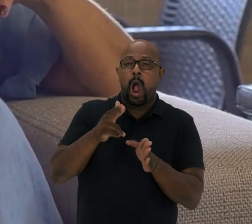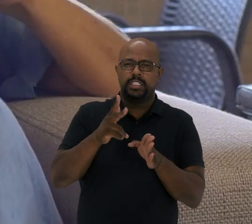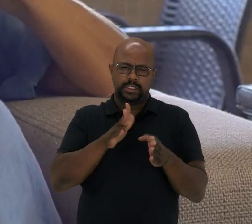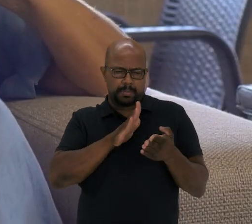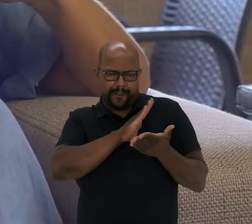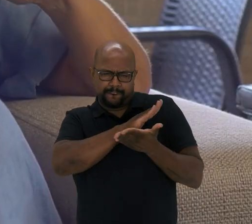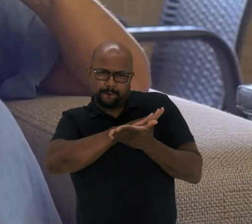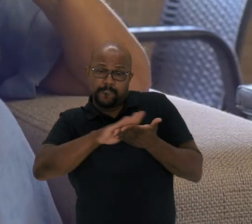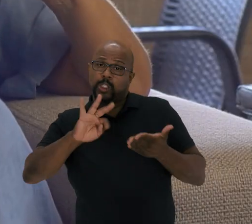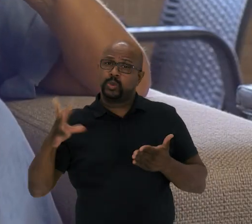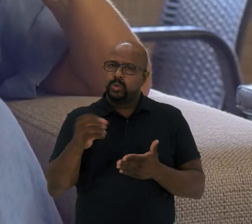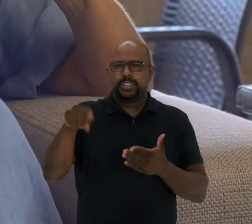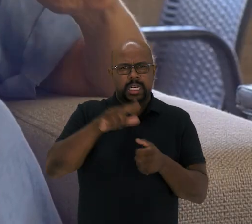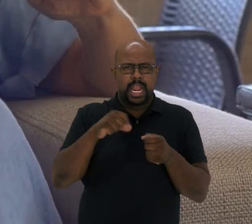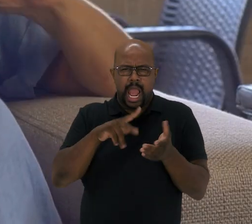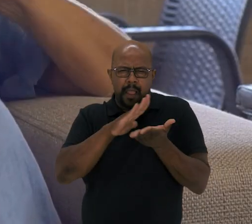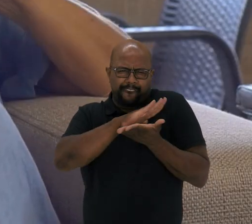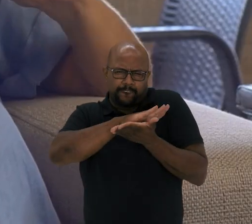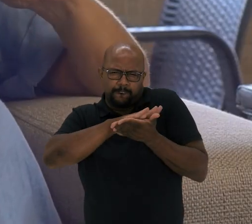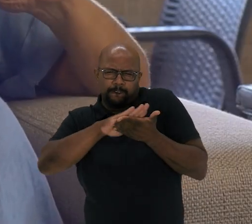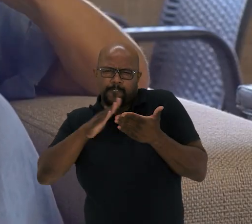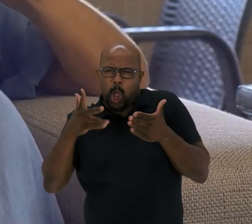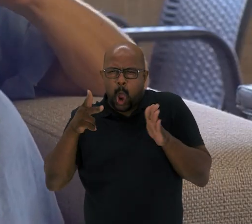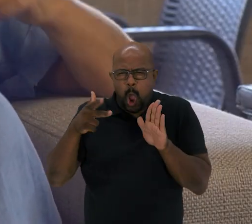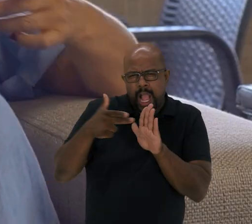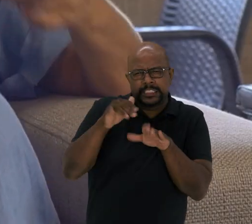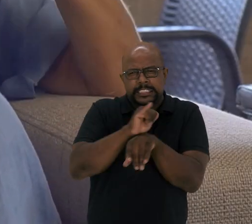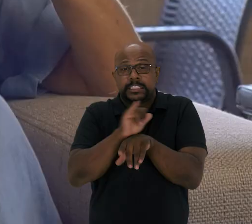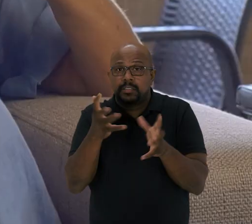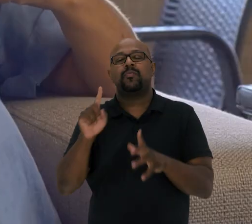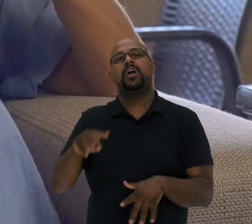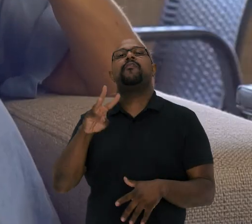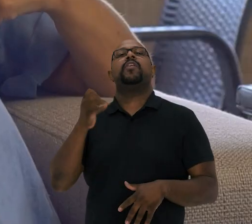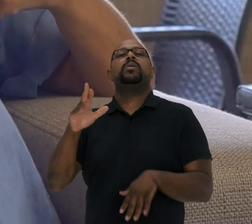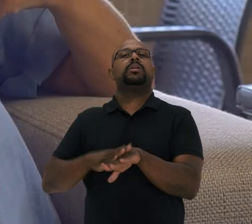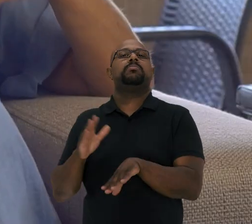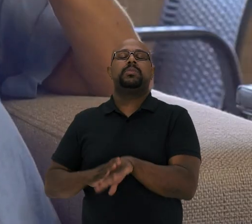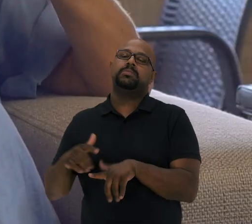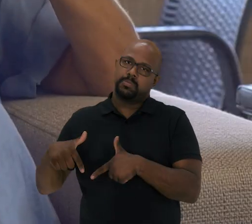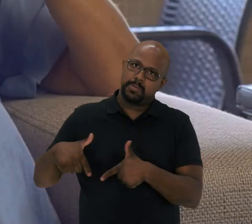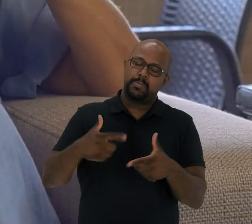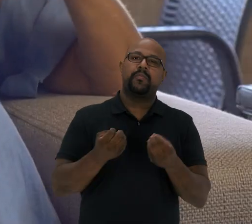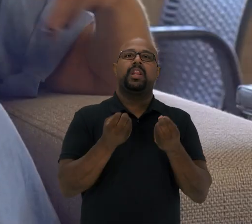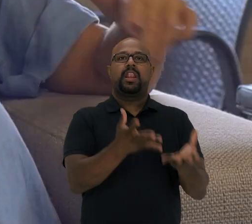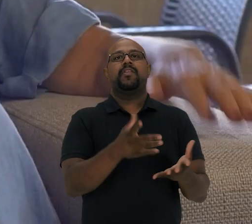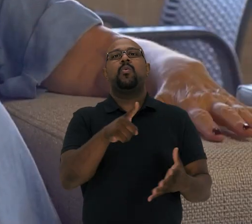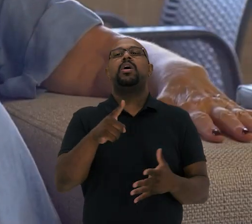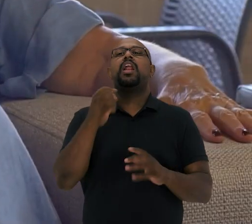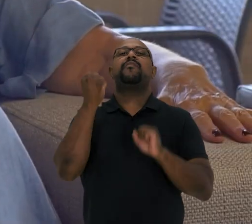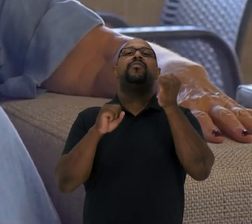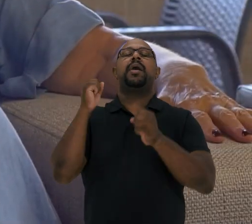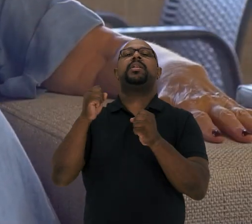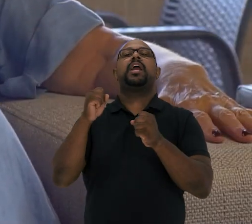corte. Todo aquele material que está lá seccionado, todo ele foi levado pelo Walter para dentro do museu quando foi fechada